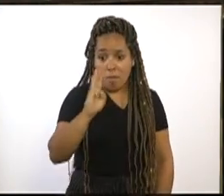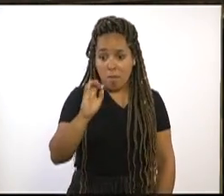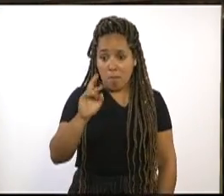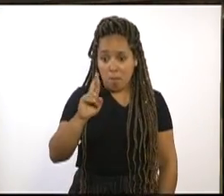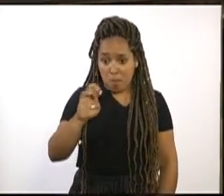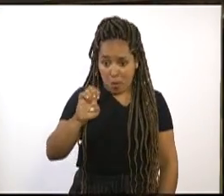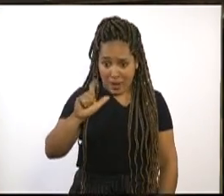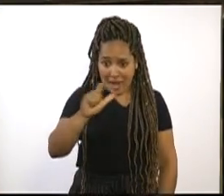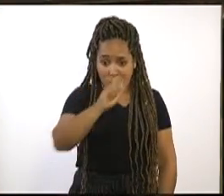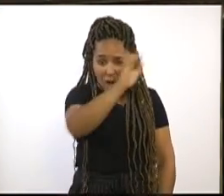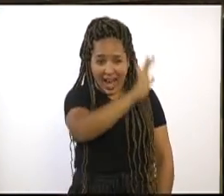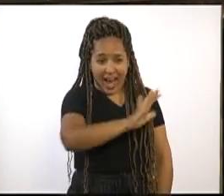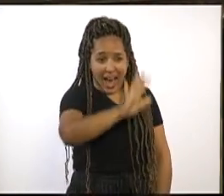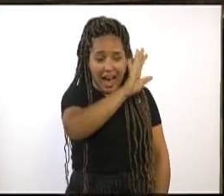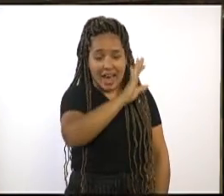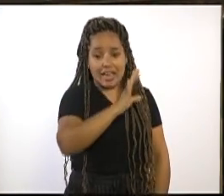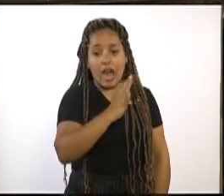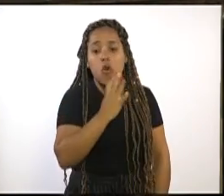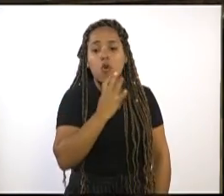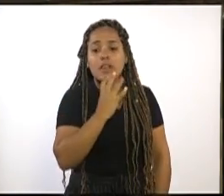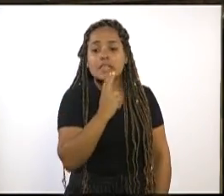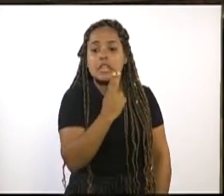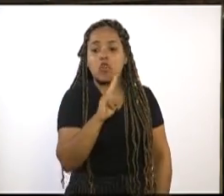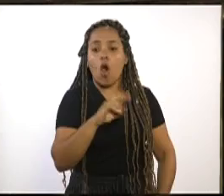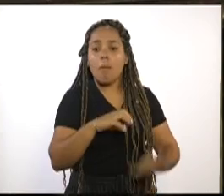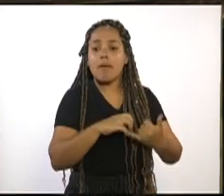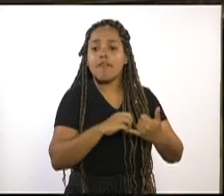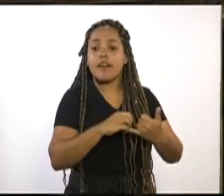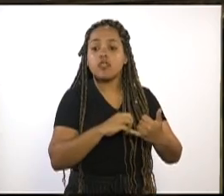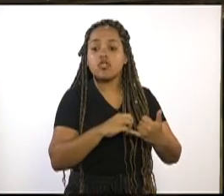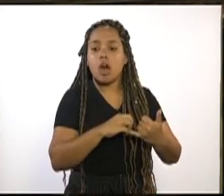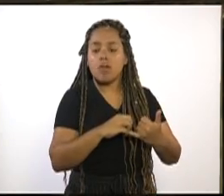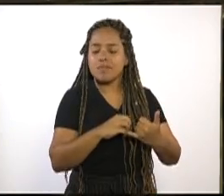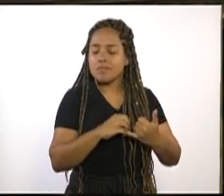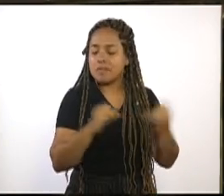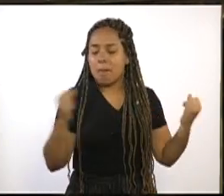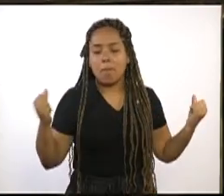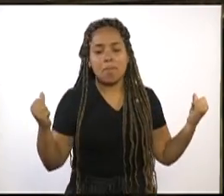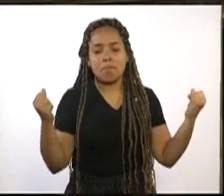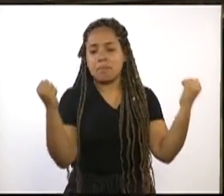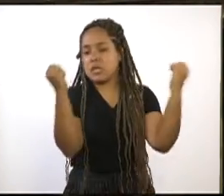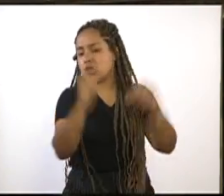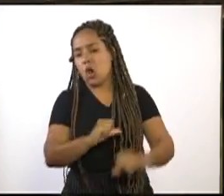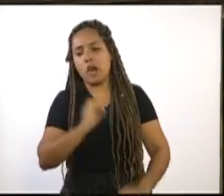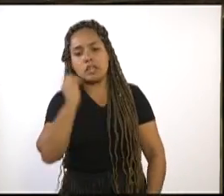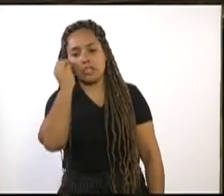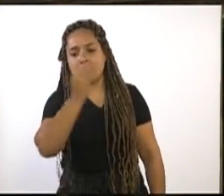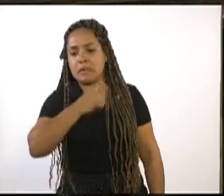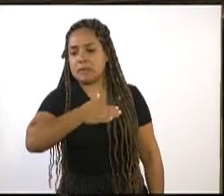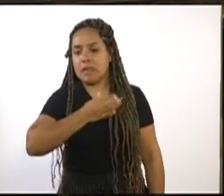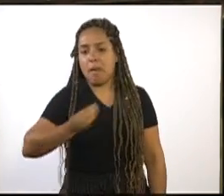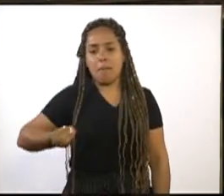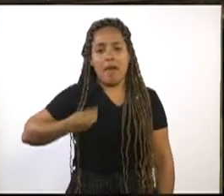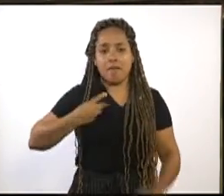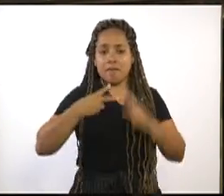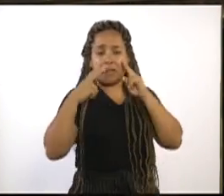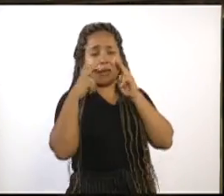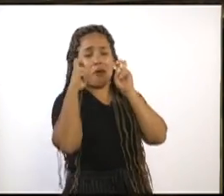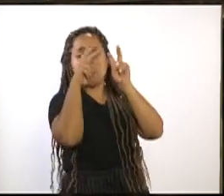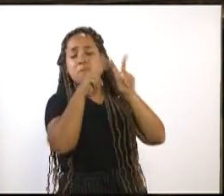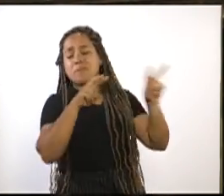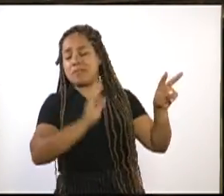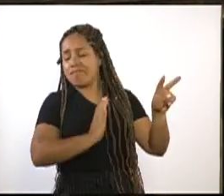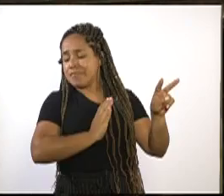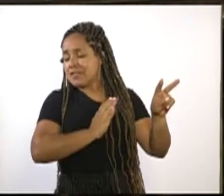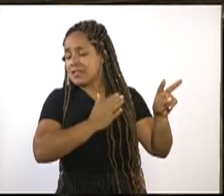E foi uma das piores cenas que eu pude presenciar na minha vida, junto com outras centenas de pessoas, moradores e moradoras ali do